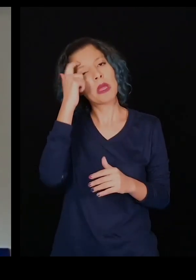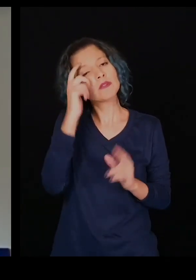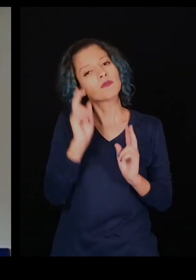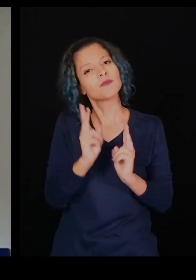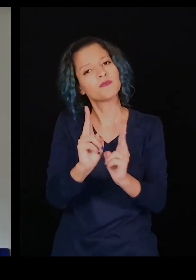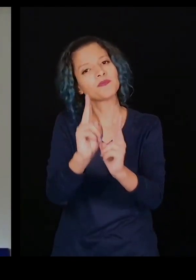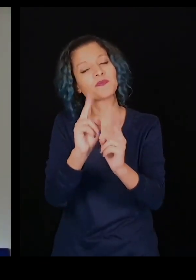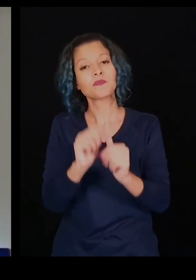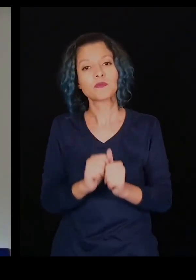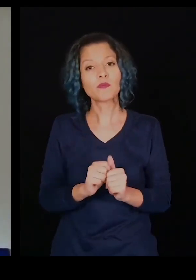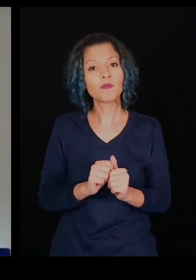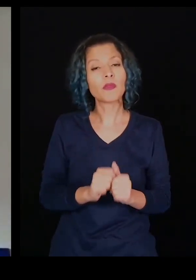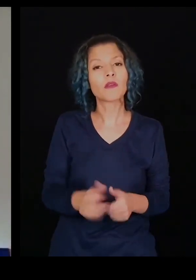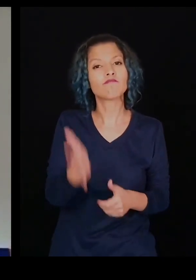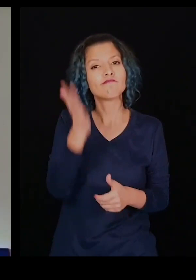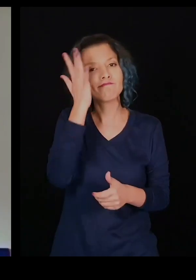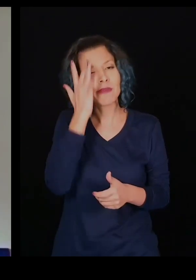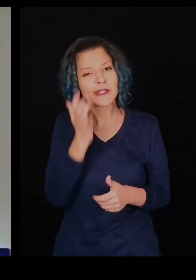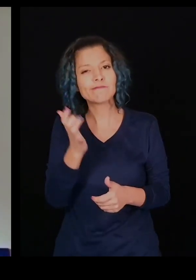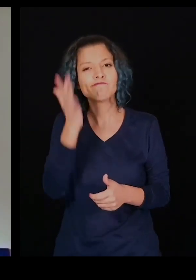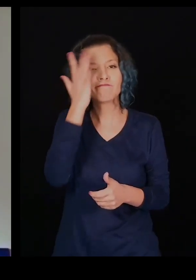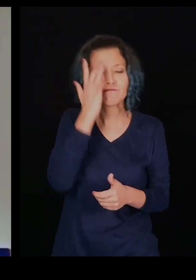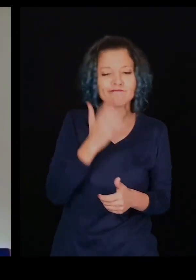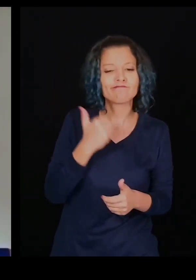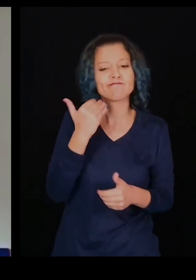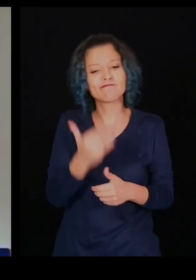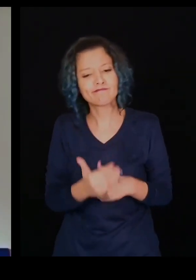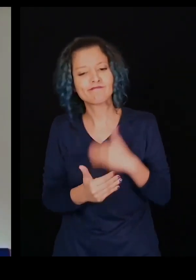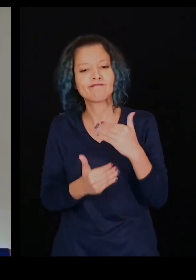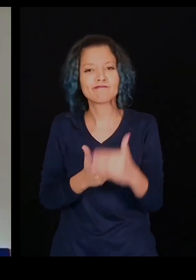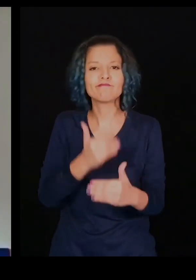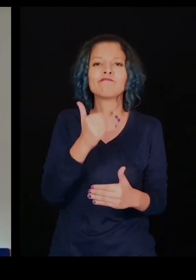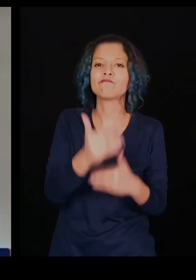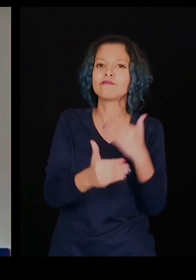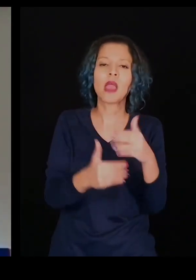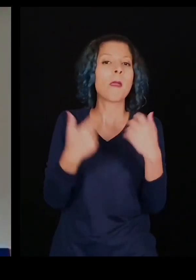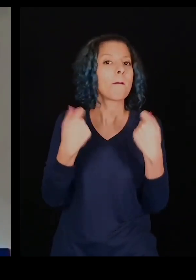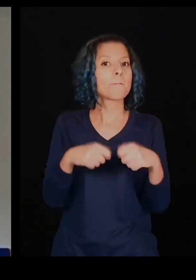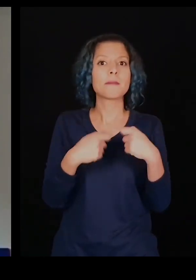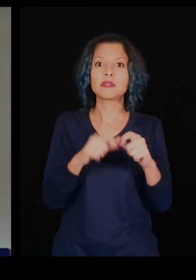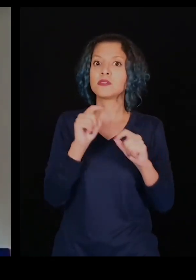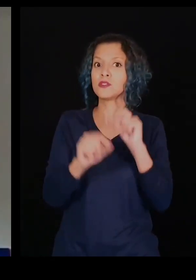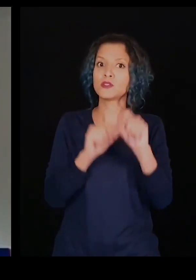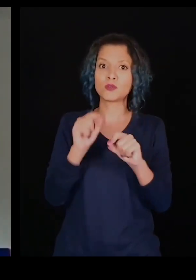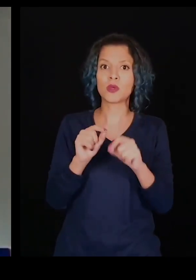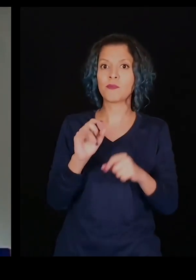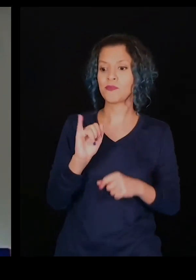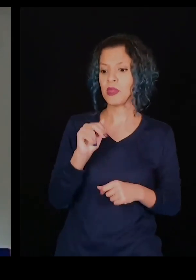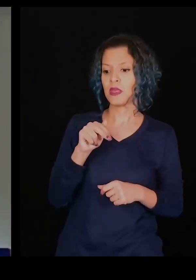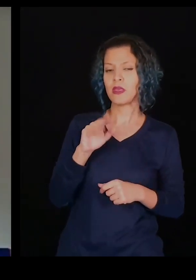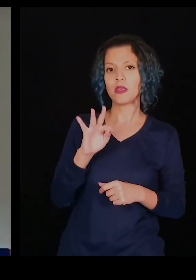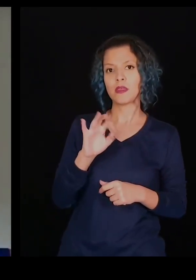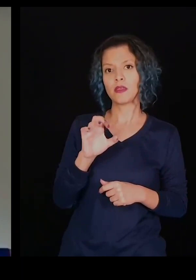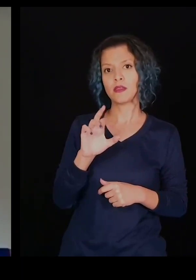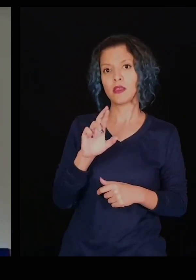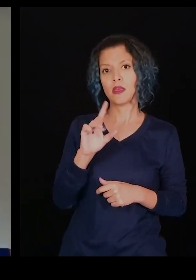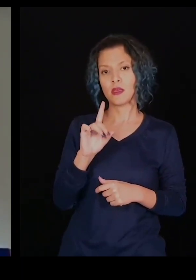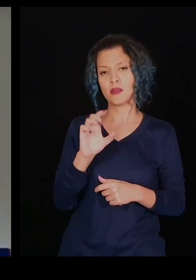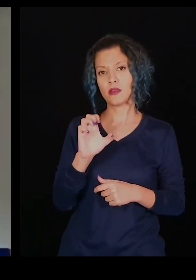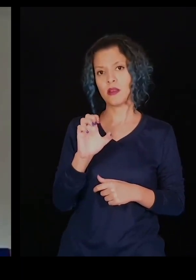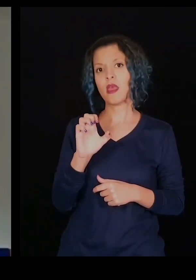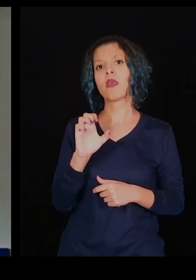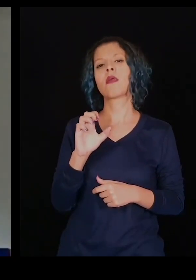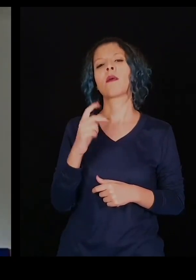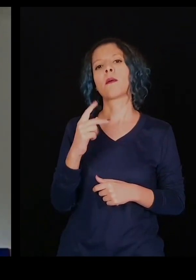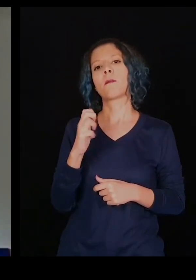mais evidente, a noção de interdependência. Não adianta ter solução para mim, não adianta ter solução para a minha empresa,